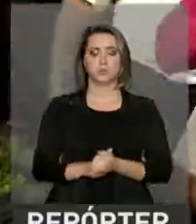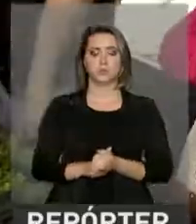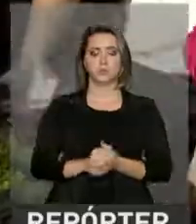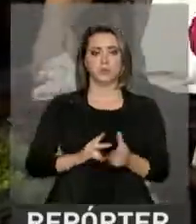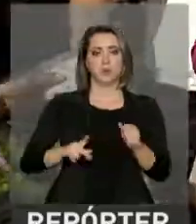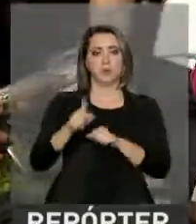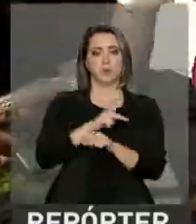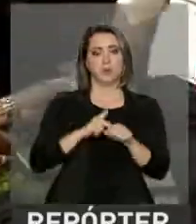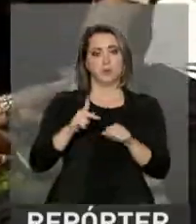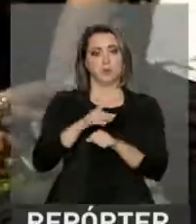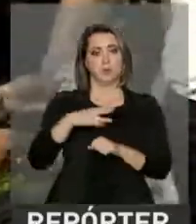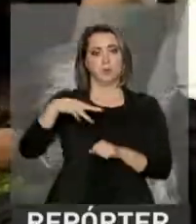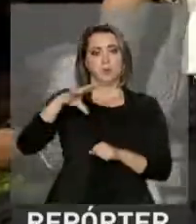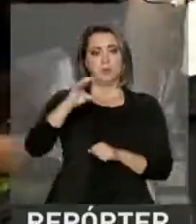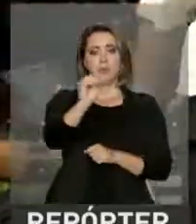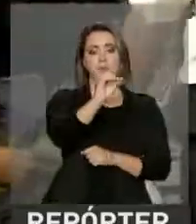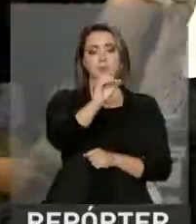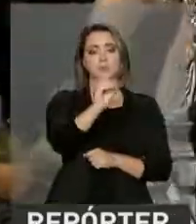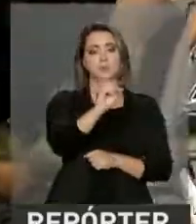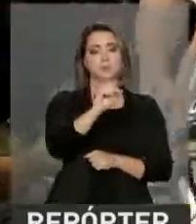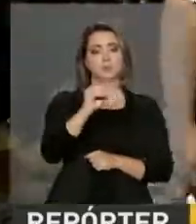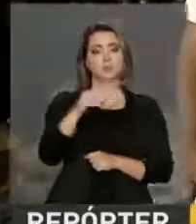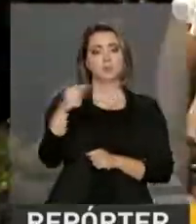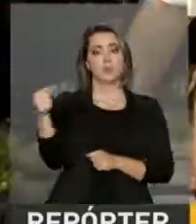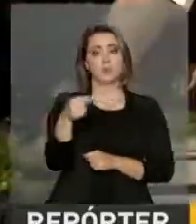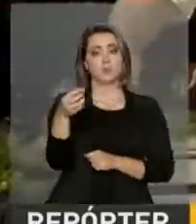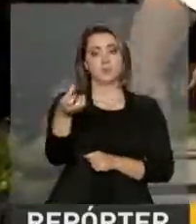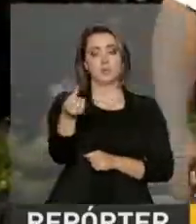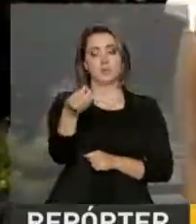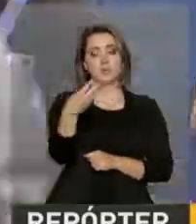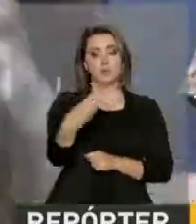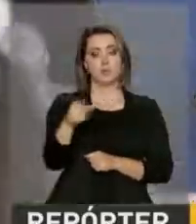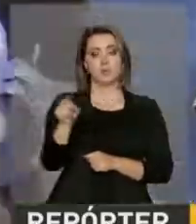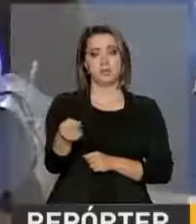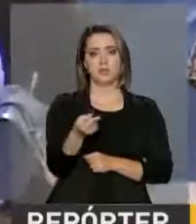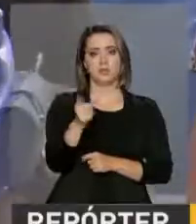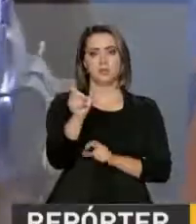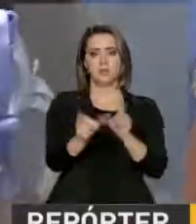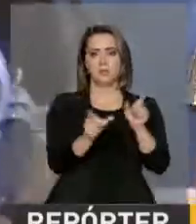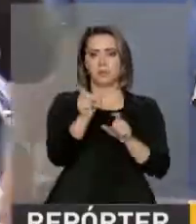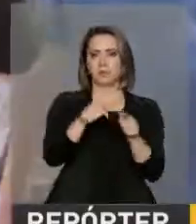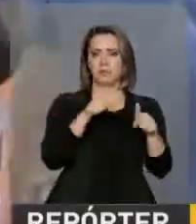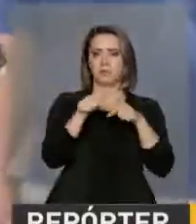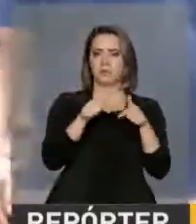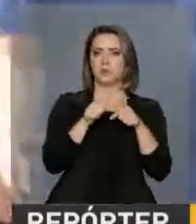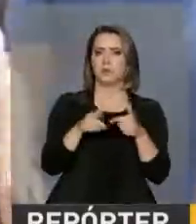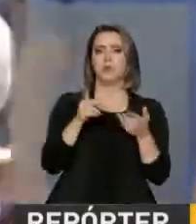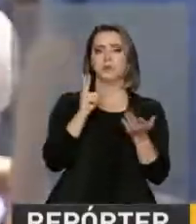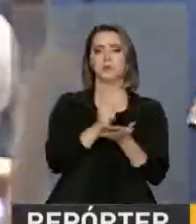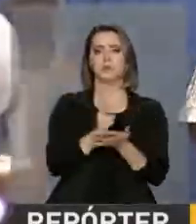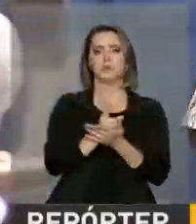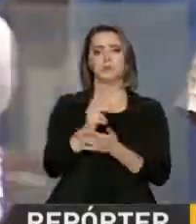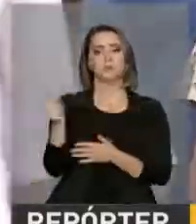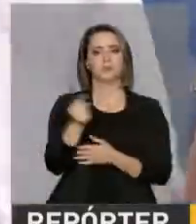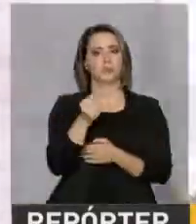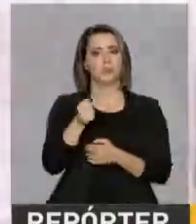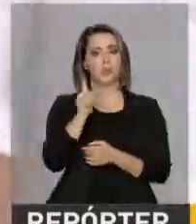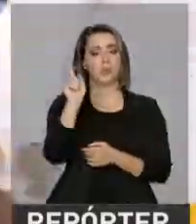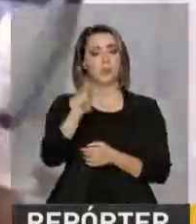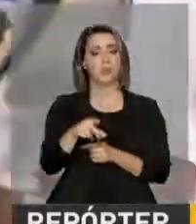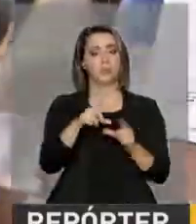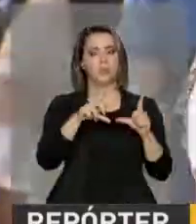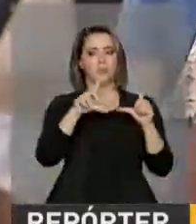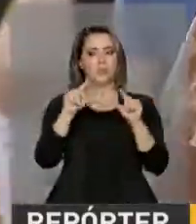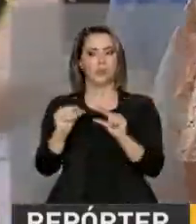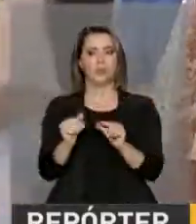país fechou o mês de março com menos 63 mil postos de trabalho. Apesar de negativa, a queda é menor que a